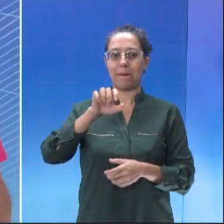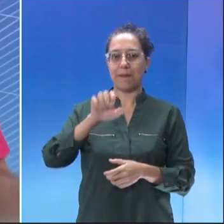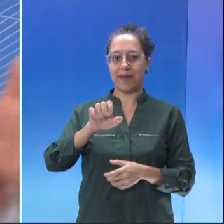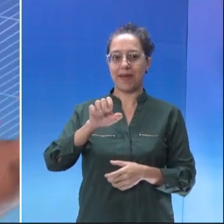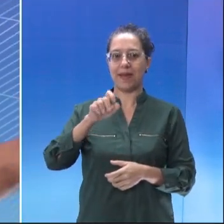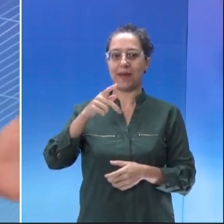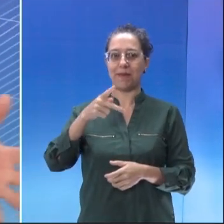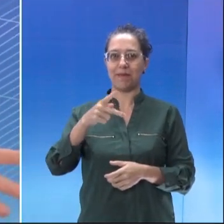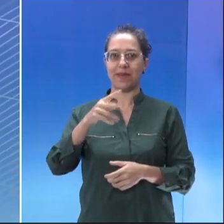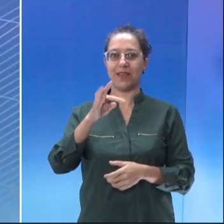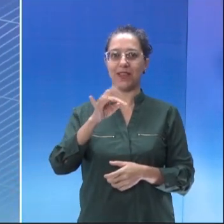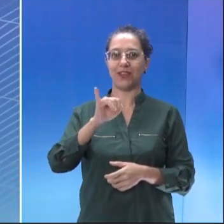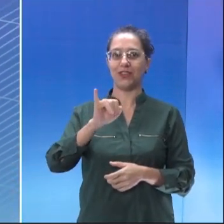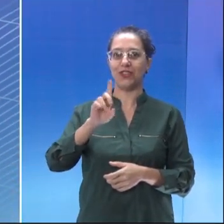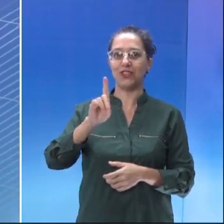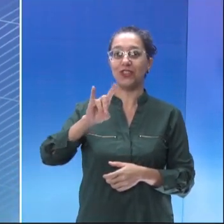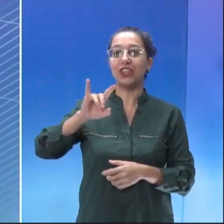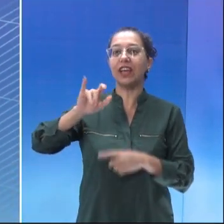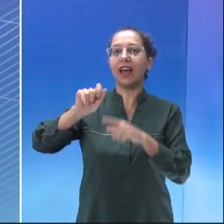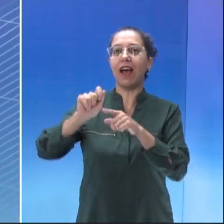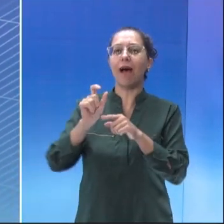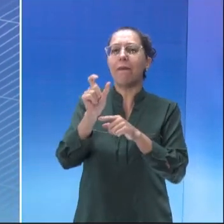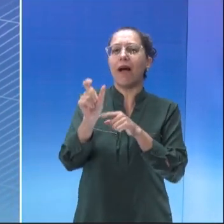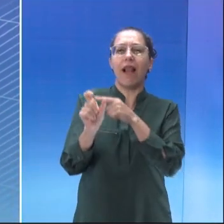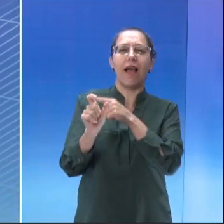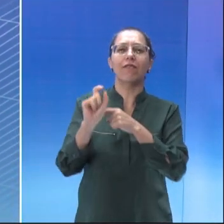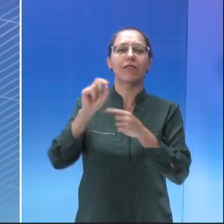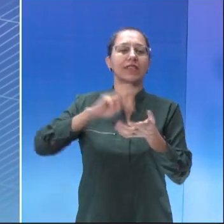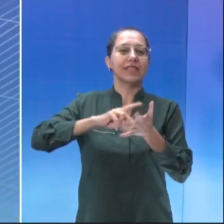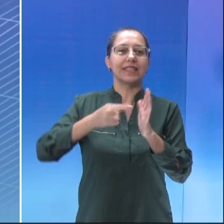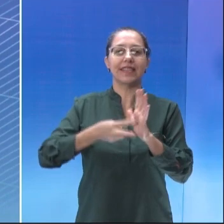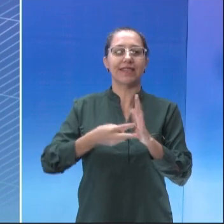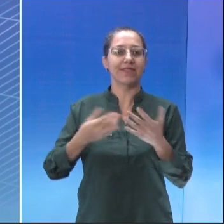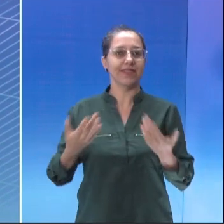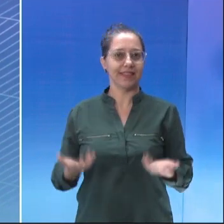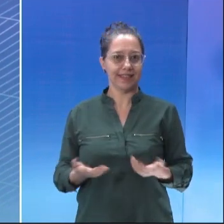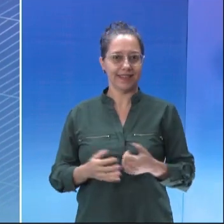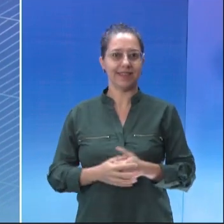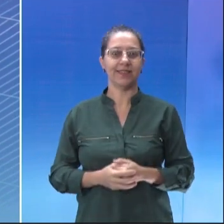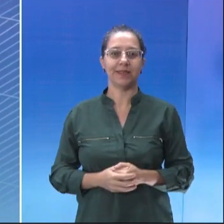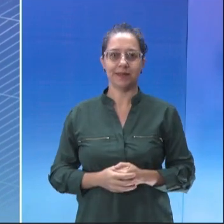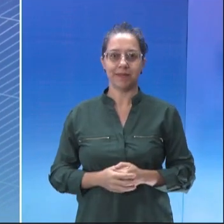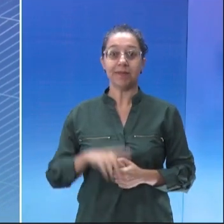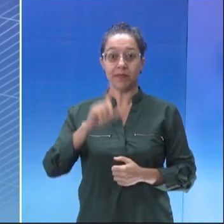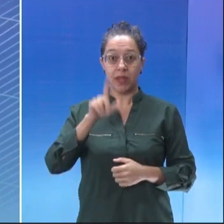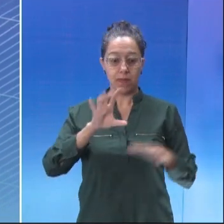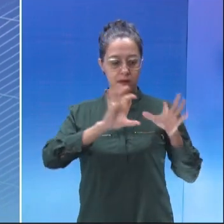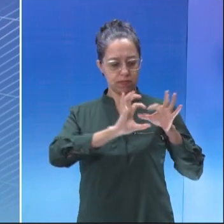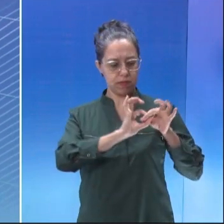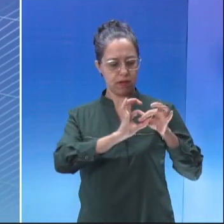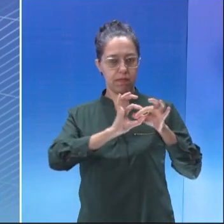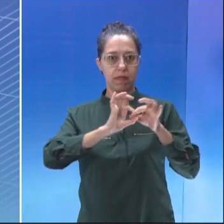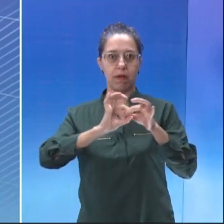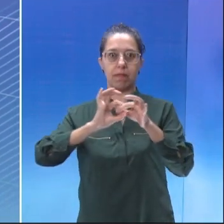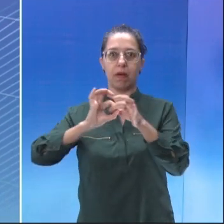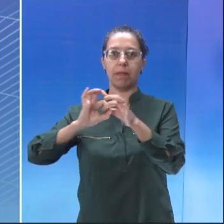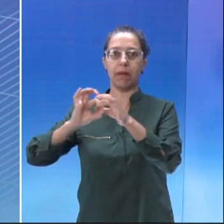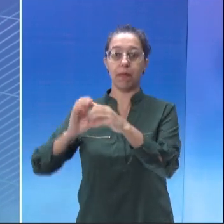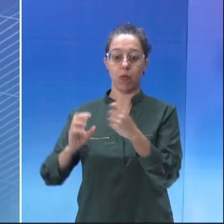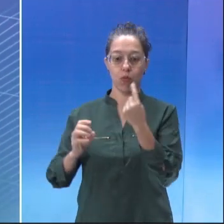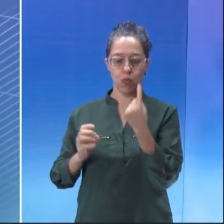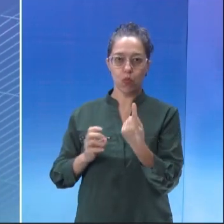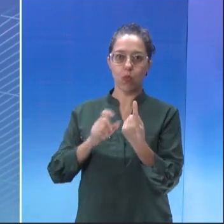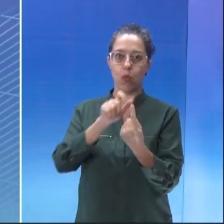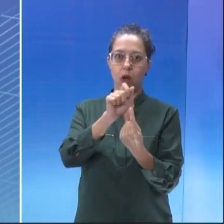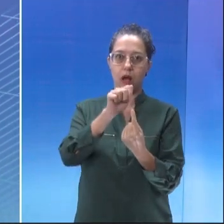peptídica. Professor, o que é essa ligação peptídica? É a ligação que vai ligar um